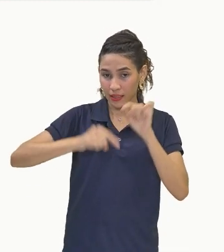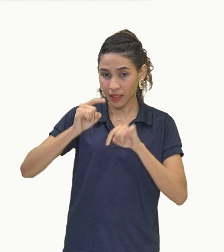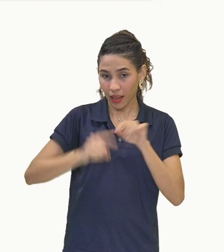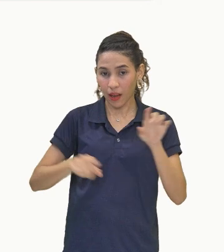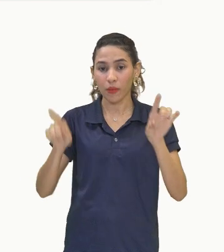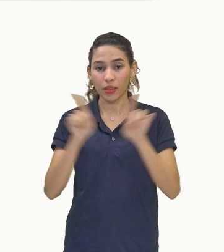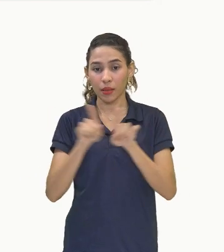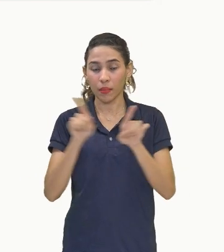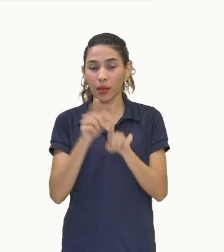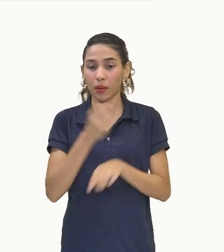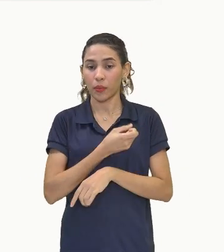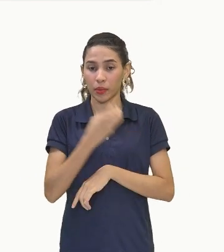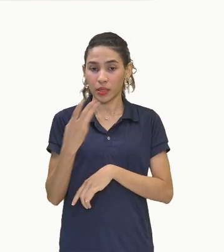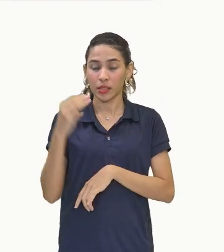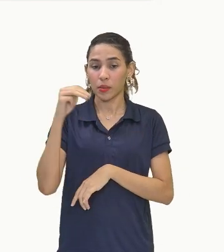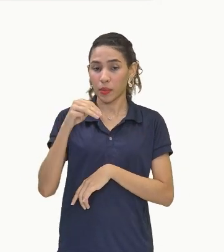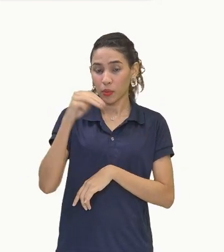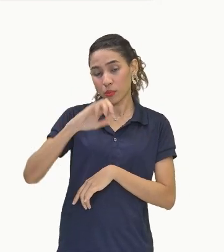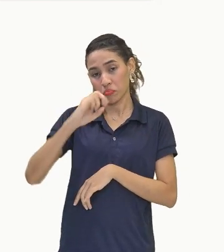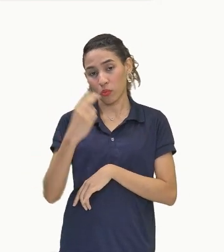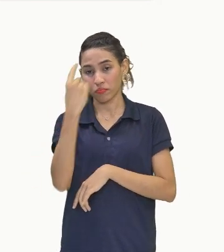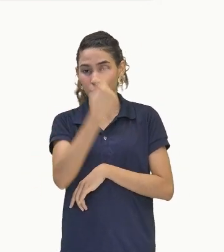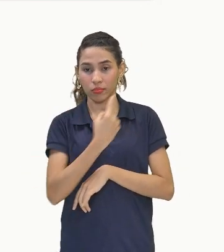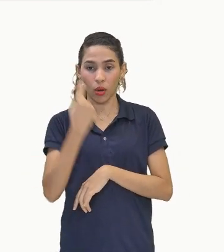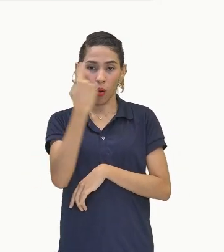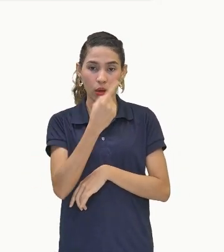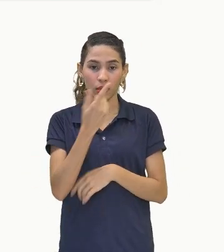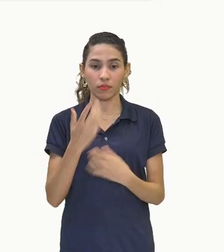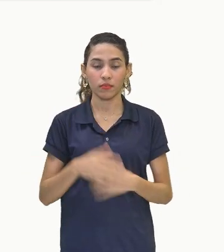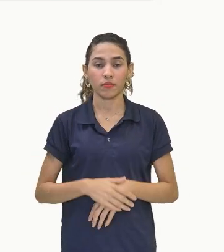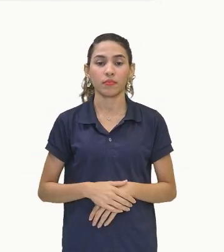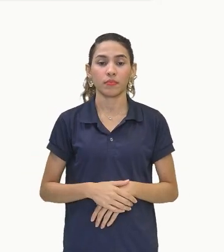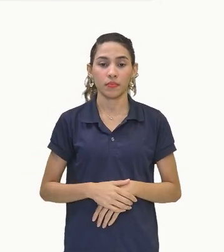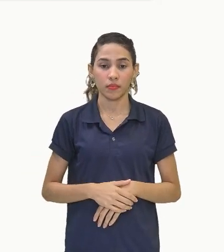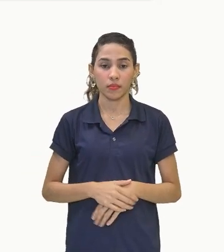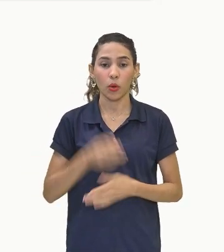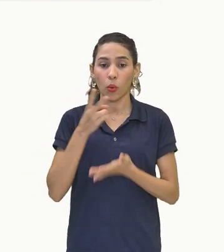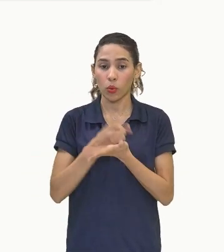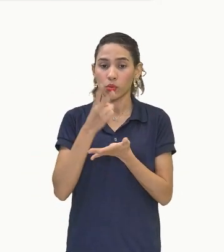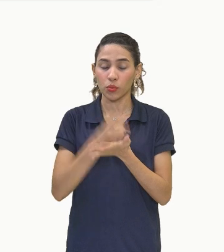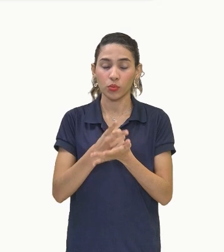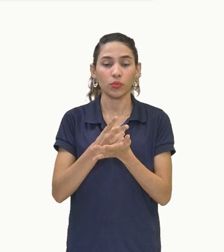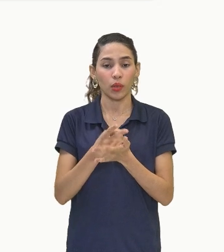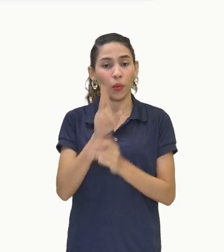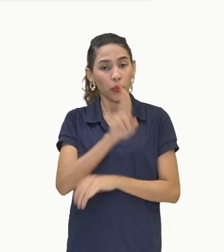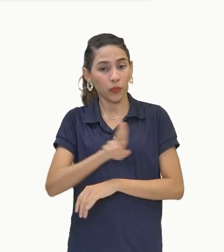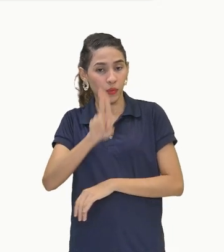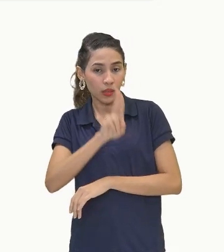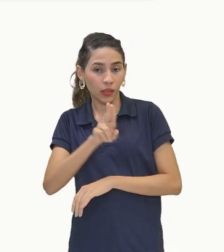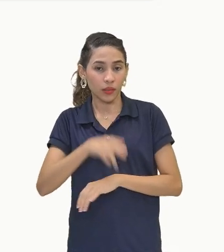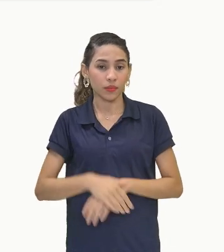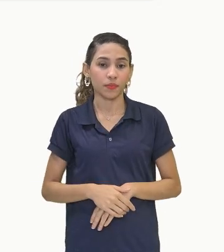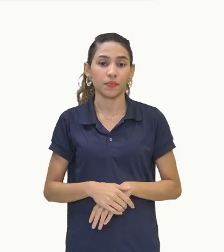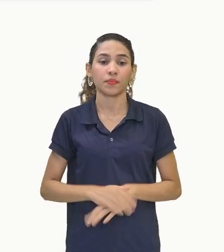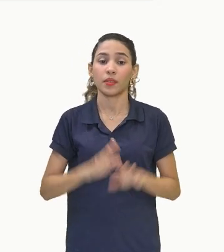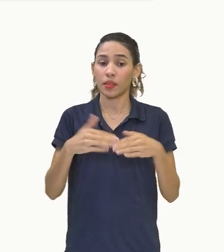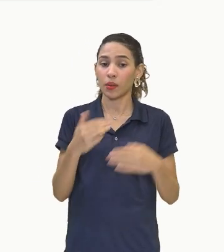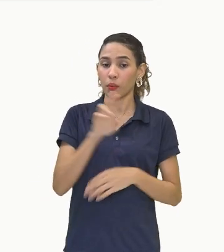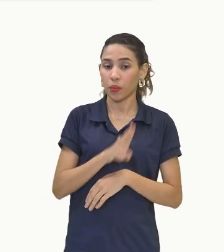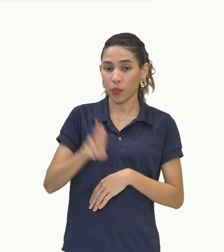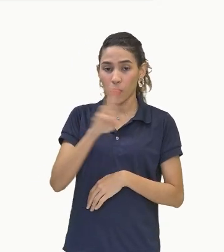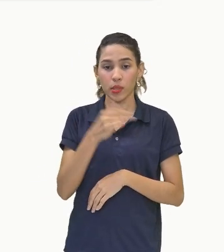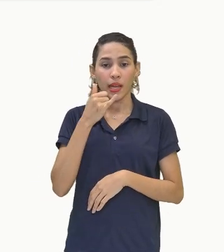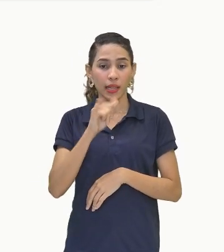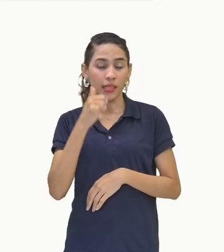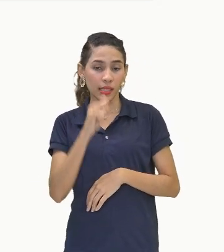a quantidade de minutos ou horas, durante as quais permanecem ligados. E, nesse sentido, o consumo